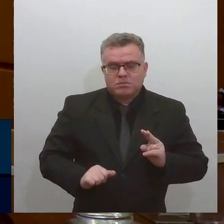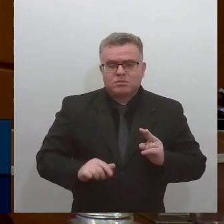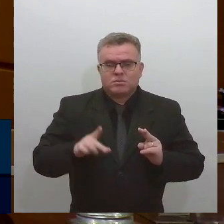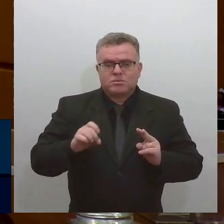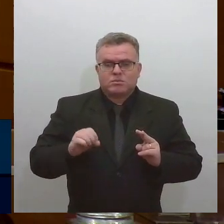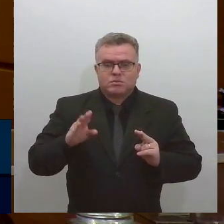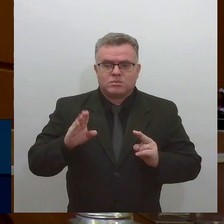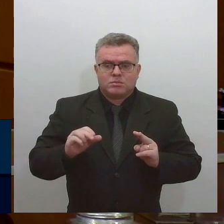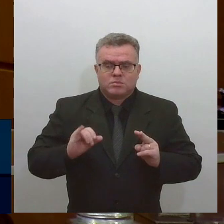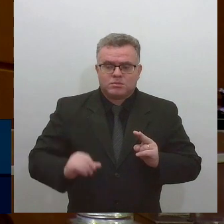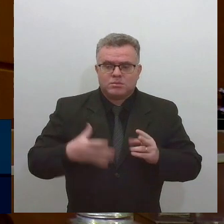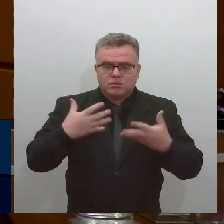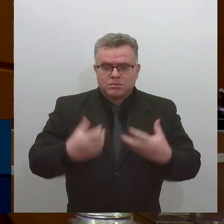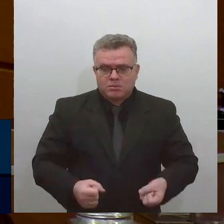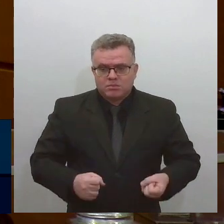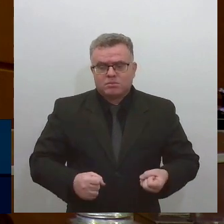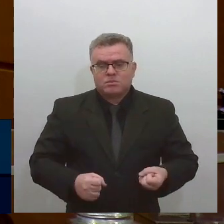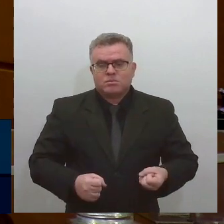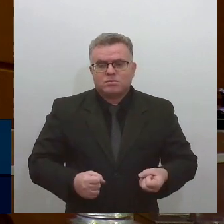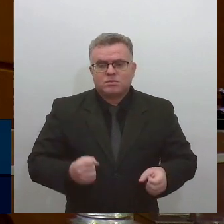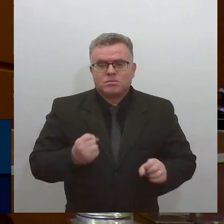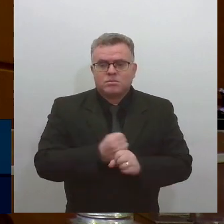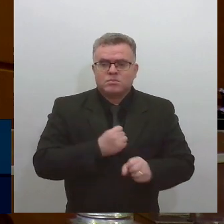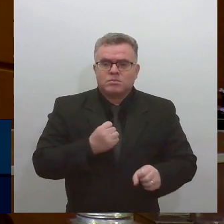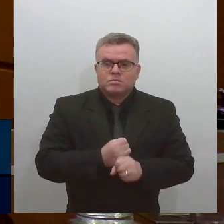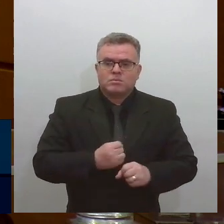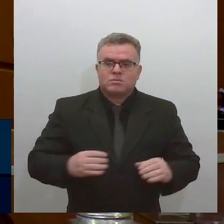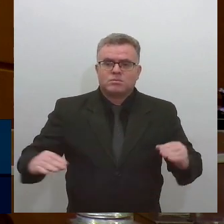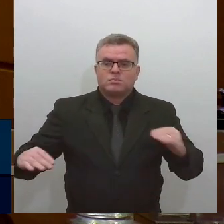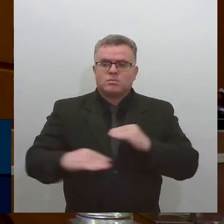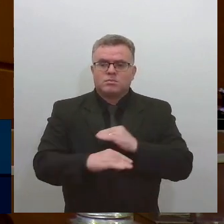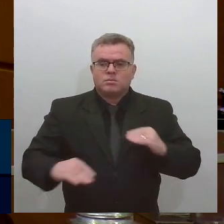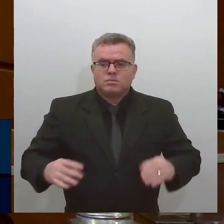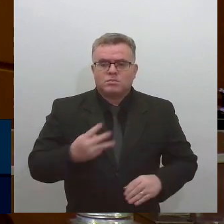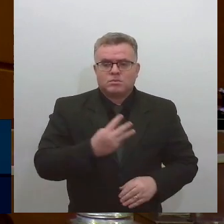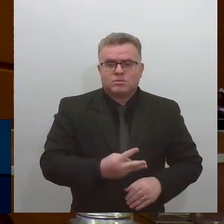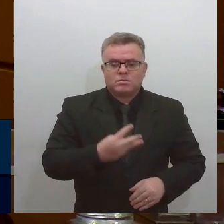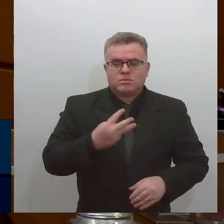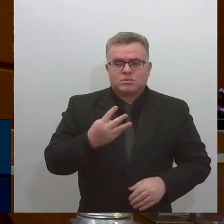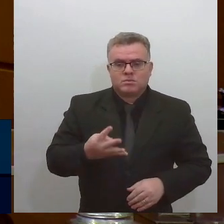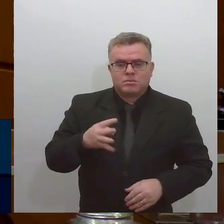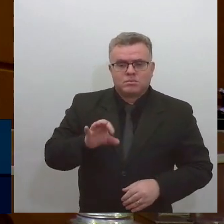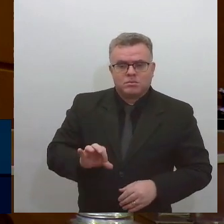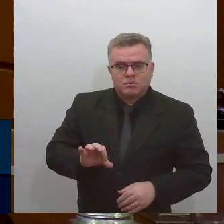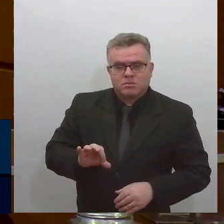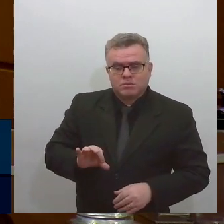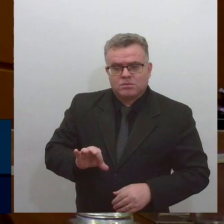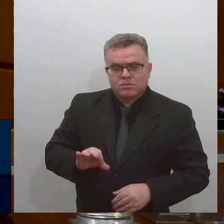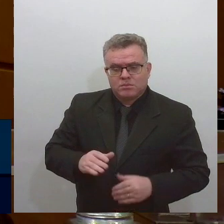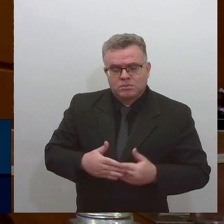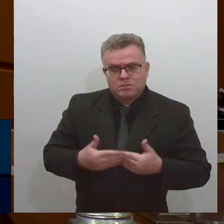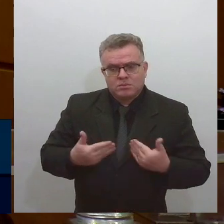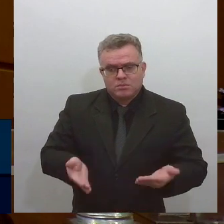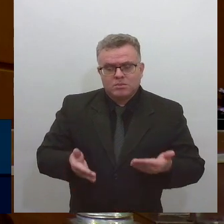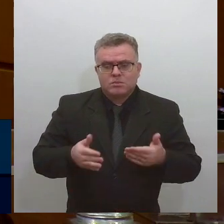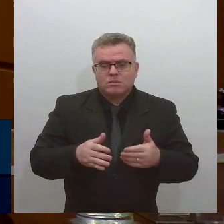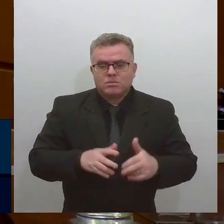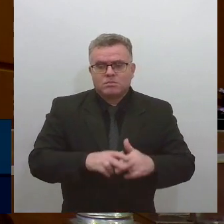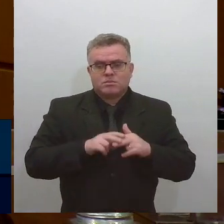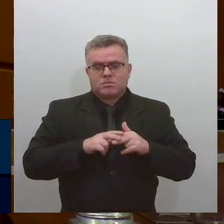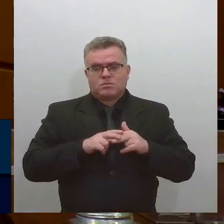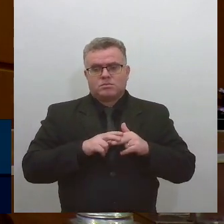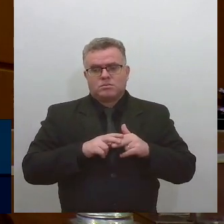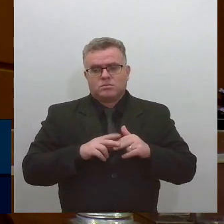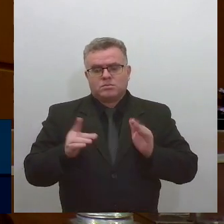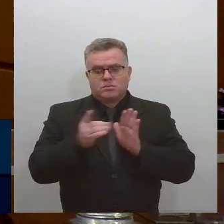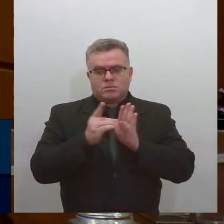transformado na BR 349 Ministro de estado de transportes publicou um decreto uma publicou uma portaria me desculpe